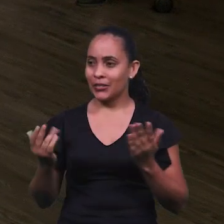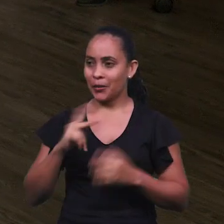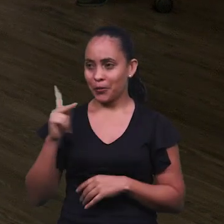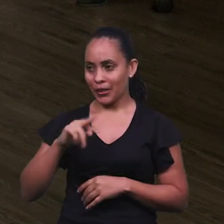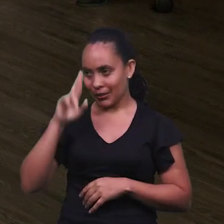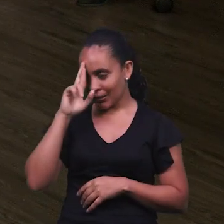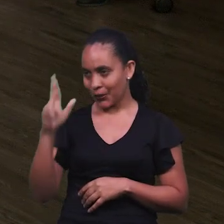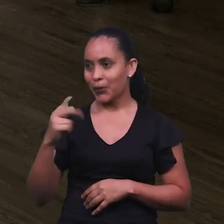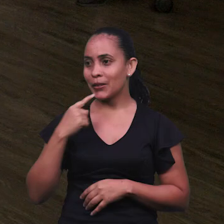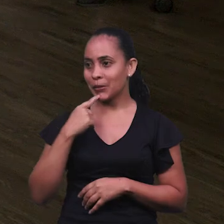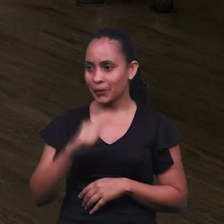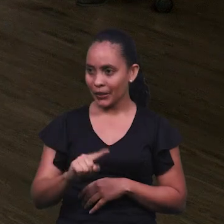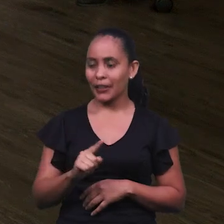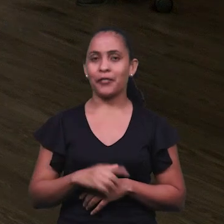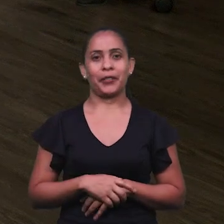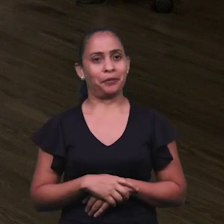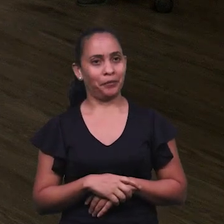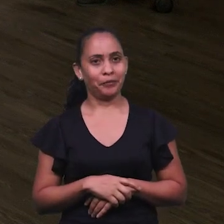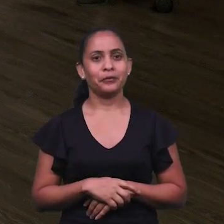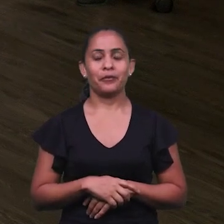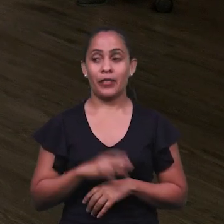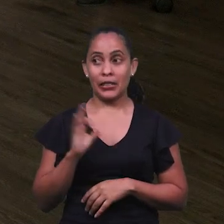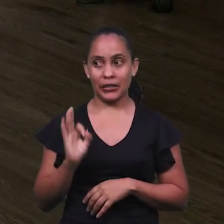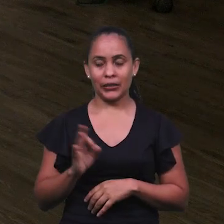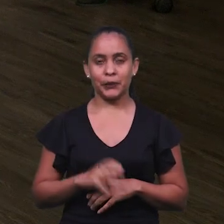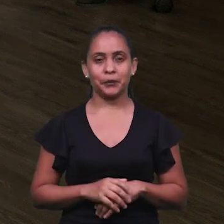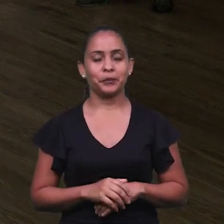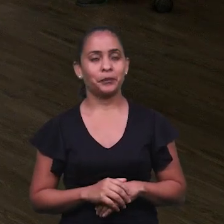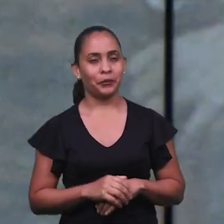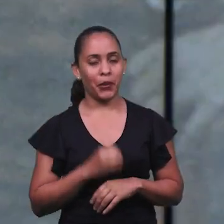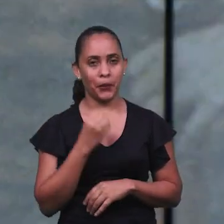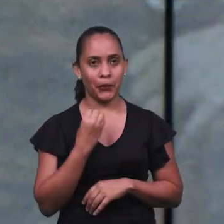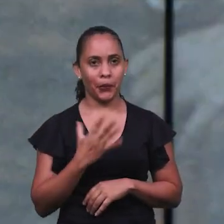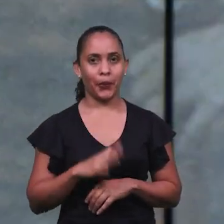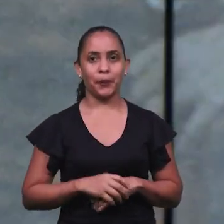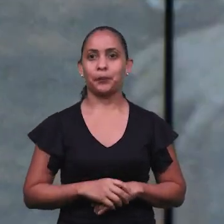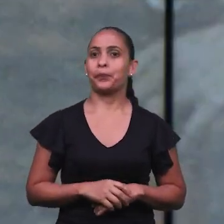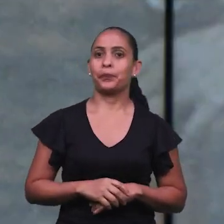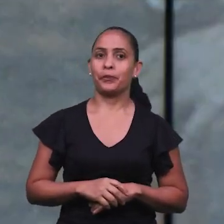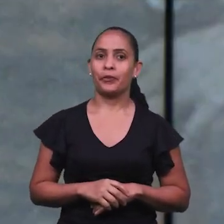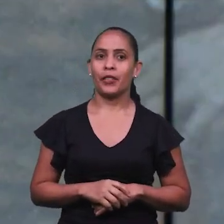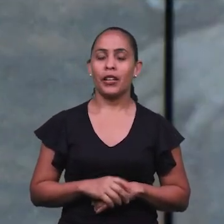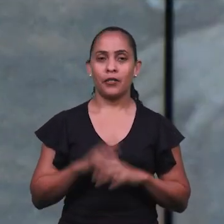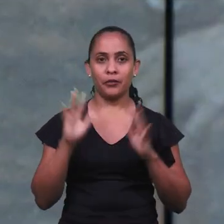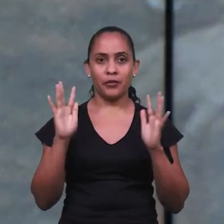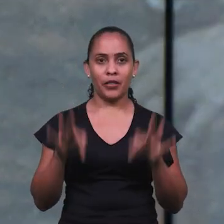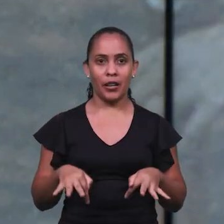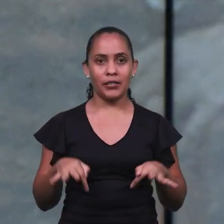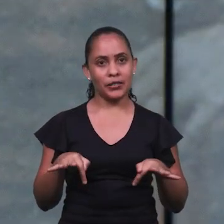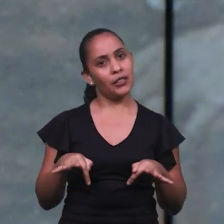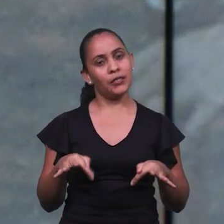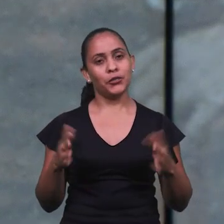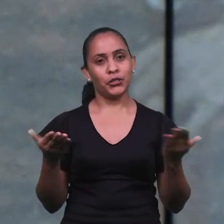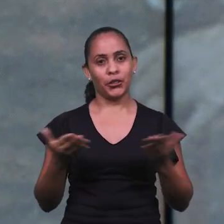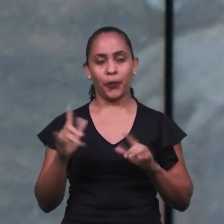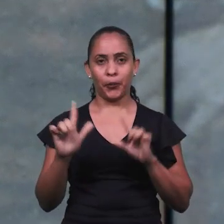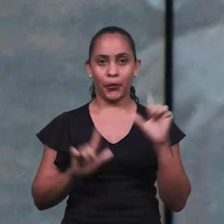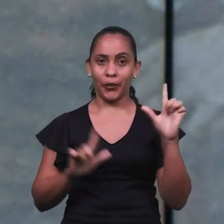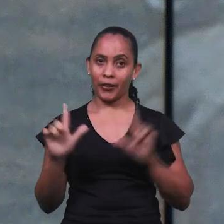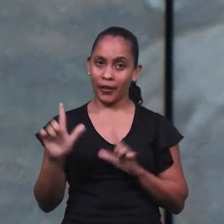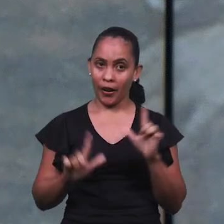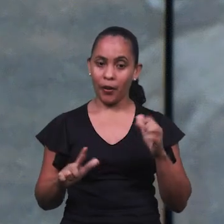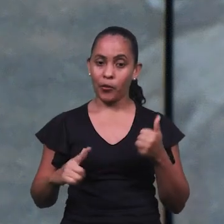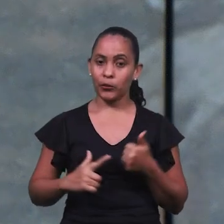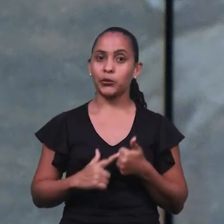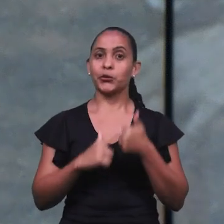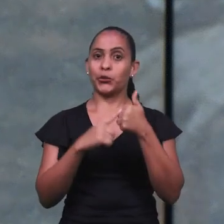do Senhor, semana que vem a gente continua com esse tema, tá bom? Tá certo? Muito bem, chegamos ao final de mais uma edição do programa Os Dias da Minha Mocidade.